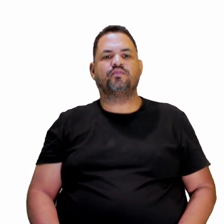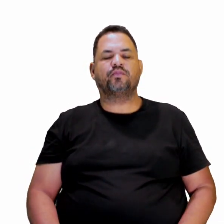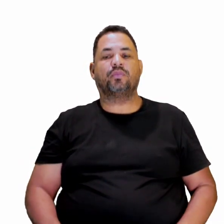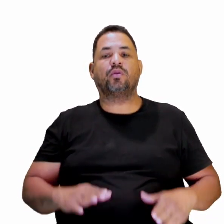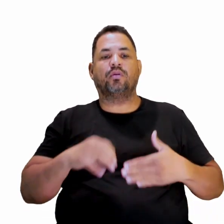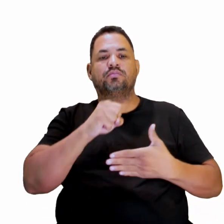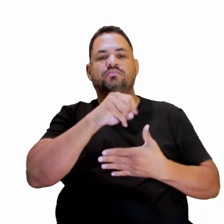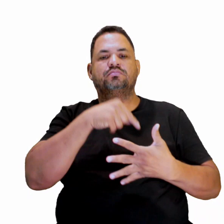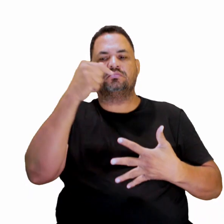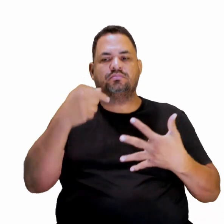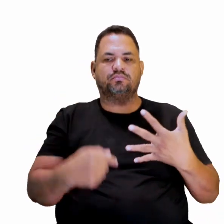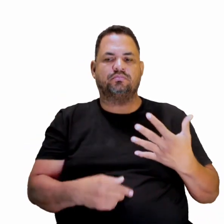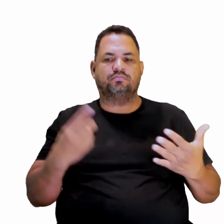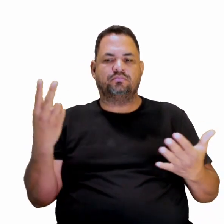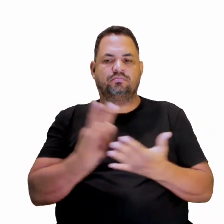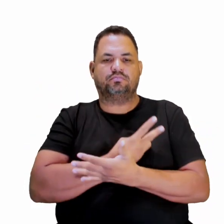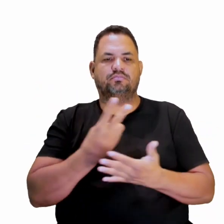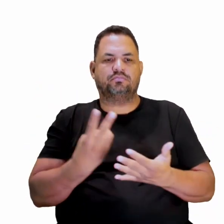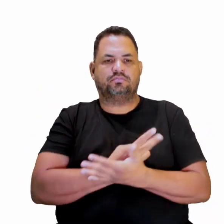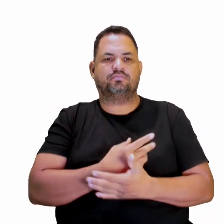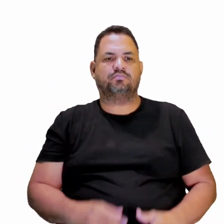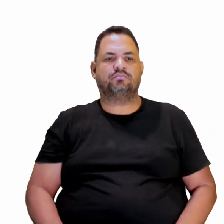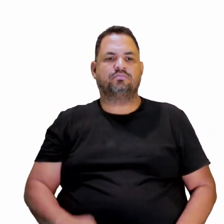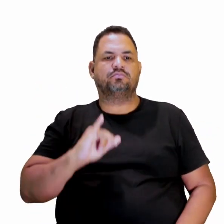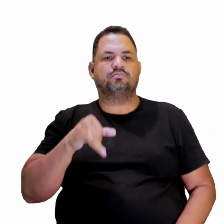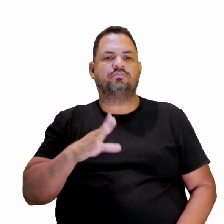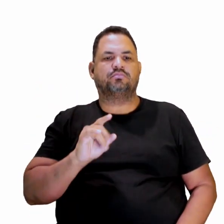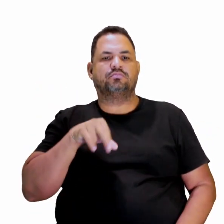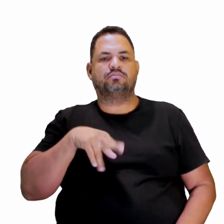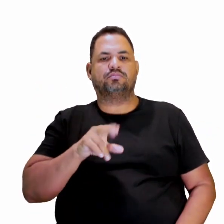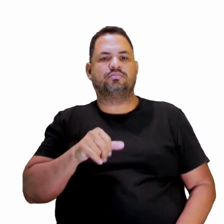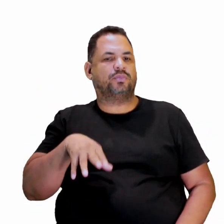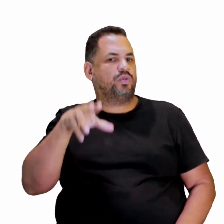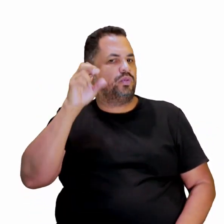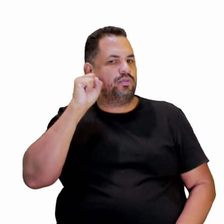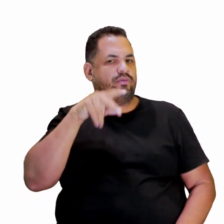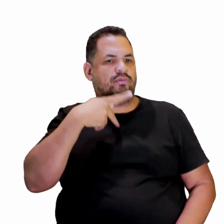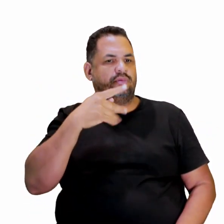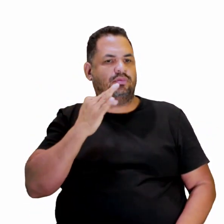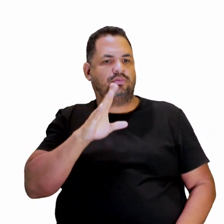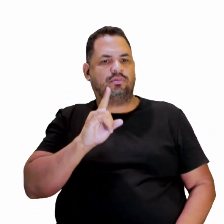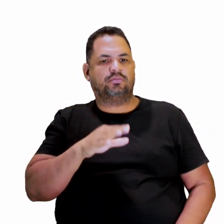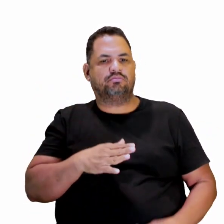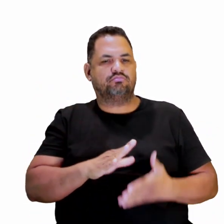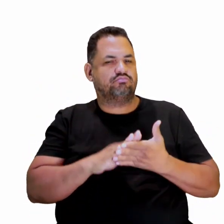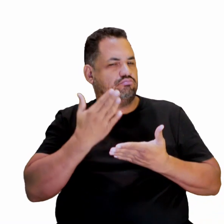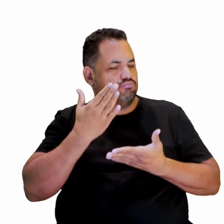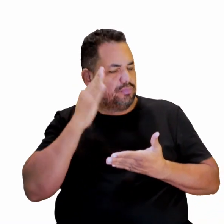alternativa incorreta? Jane nunca tinha ouvido falar de um tio Gordon. Ela